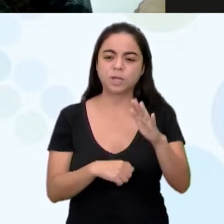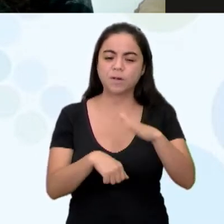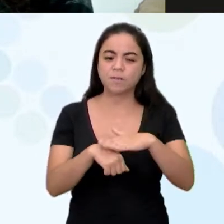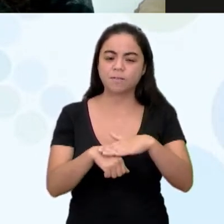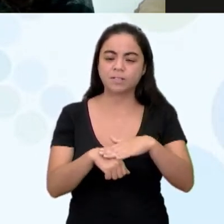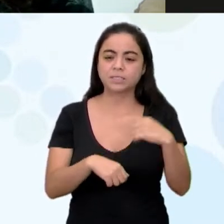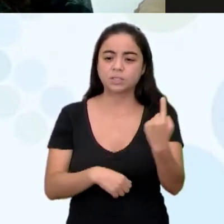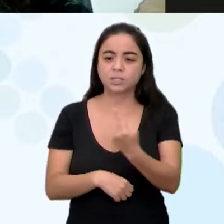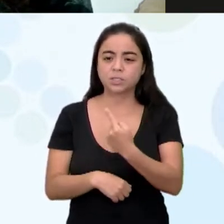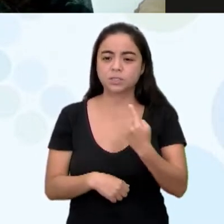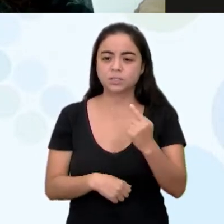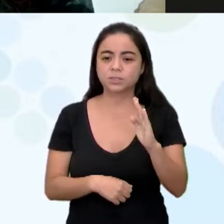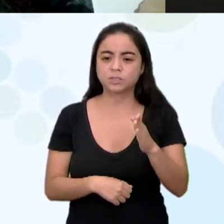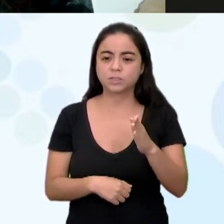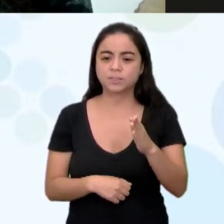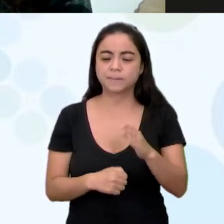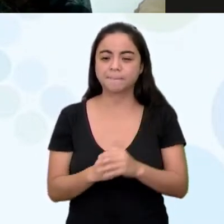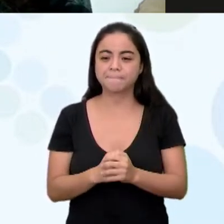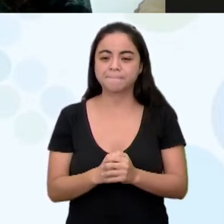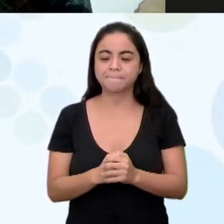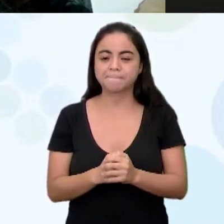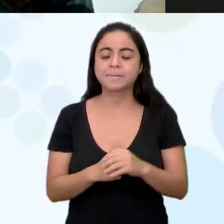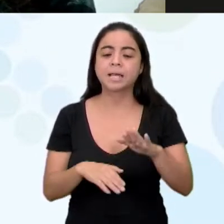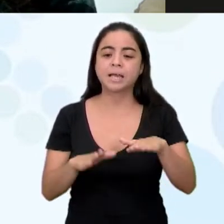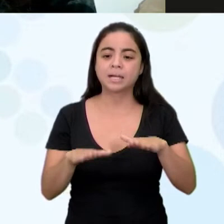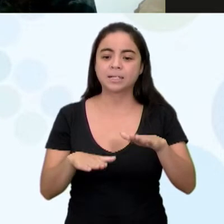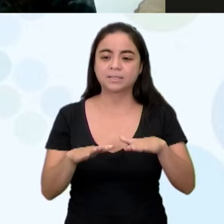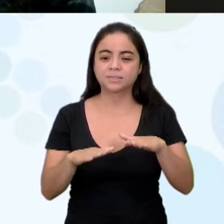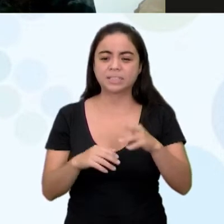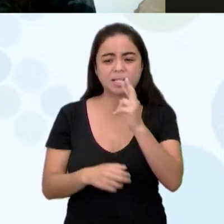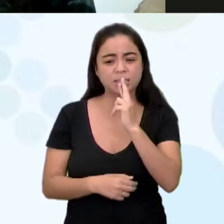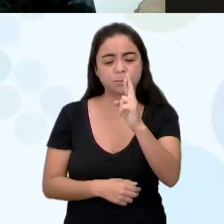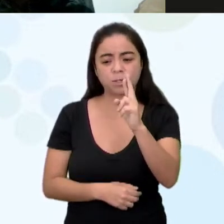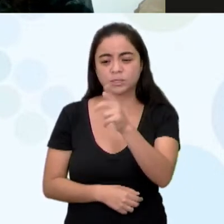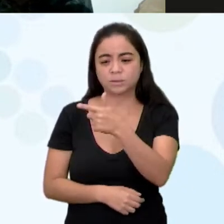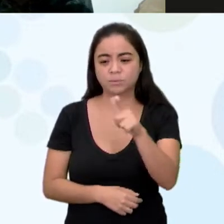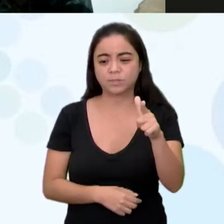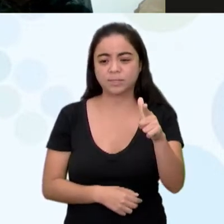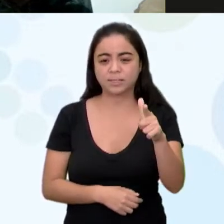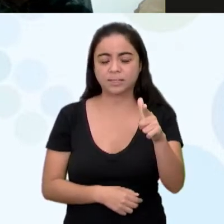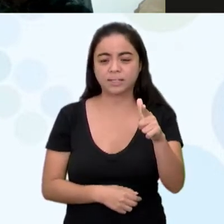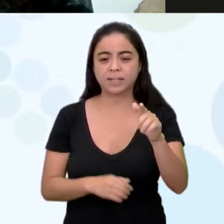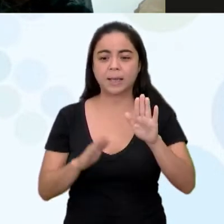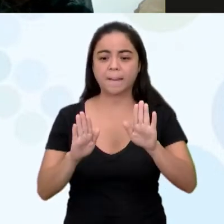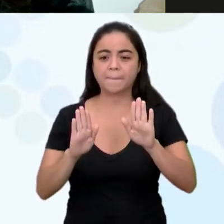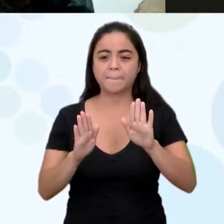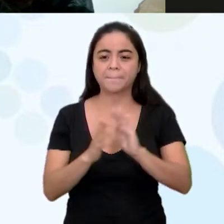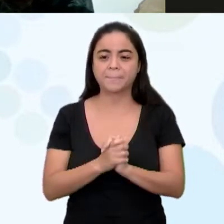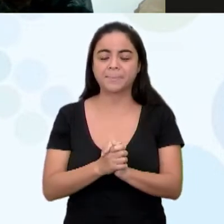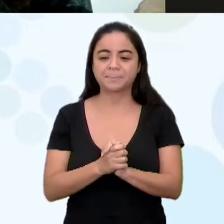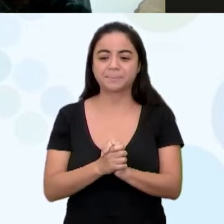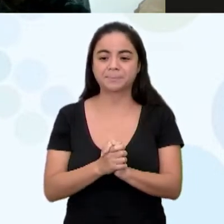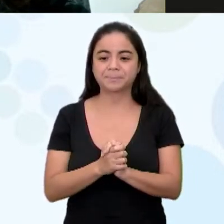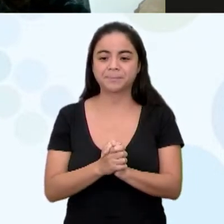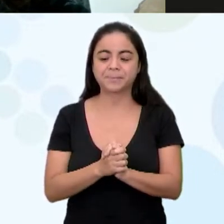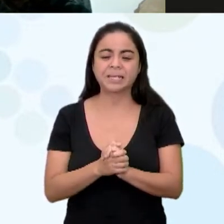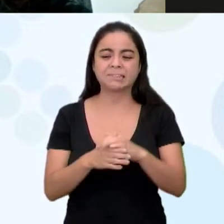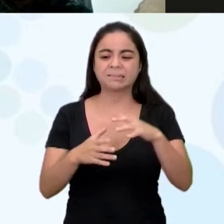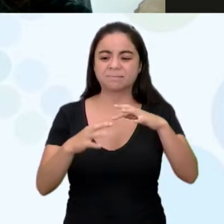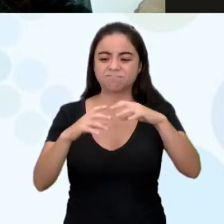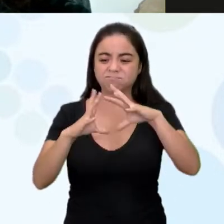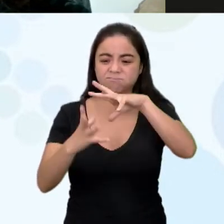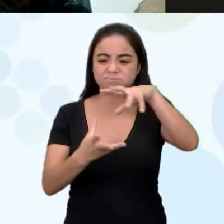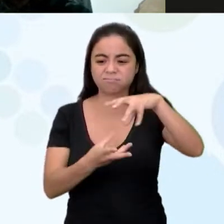faz. A gente tenta achar uma resposta para uma coisa que muitas vezes não tem resposta. O mais simples é perceber que existe uma